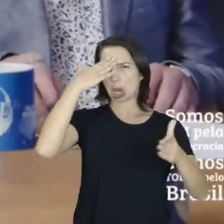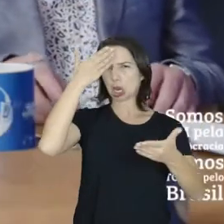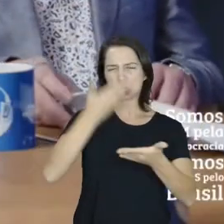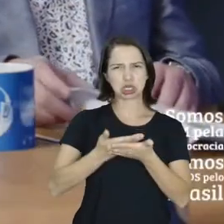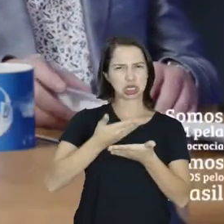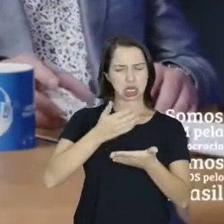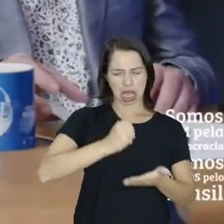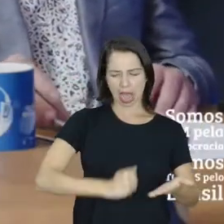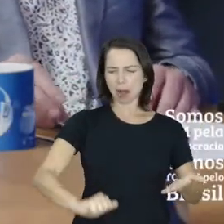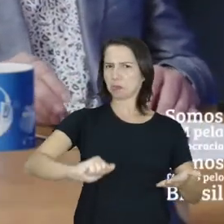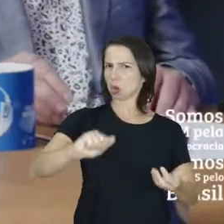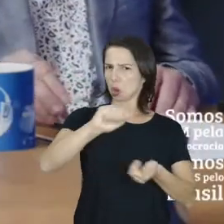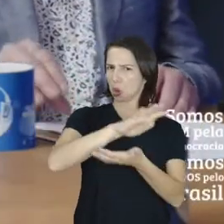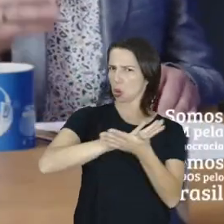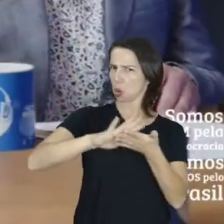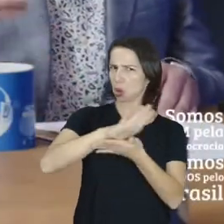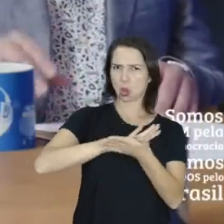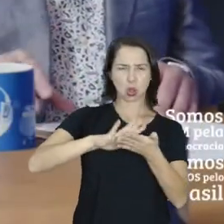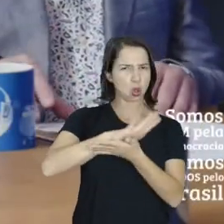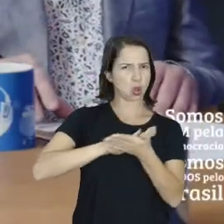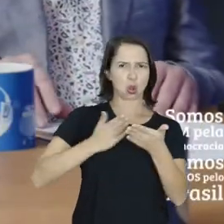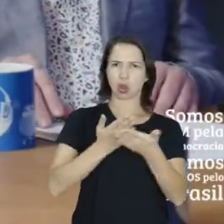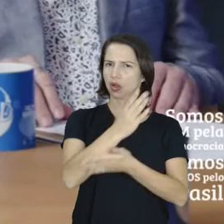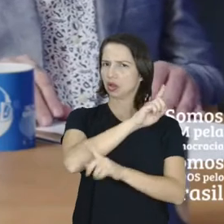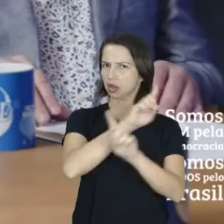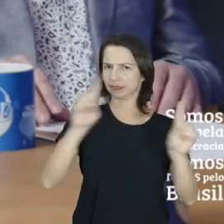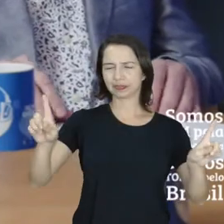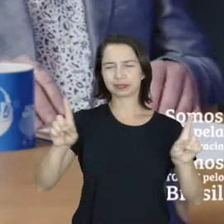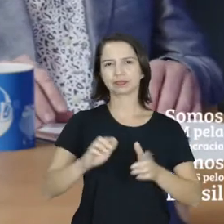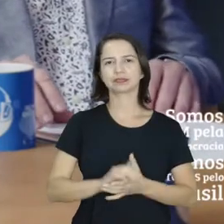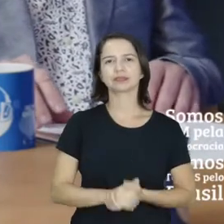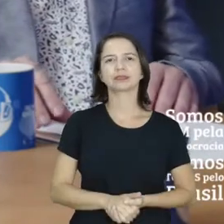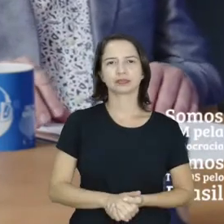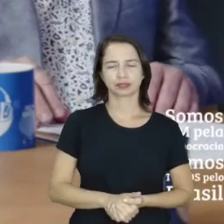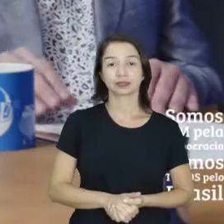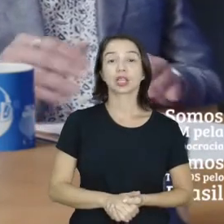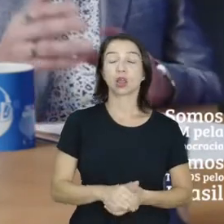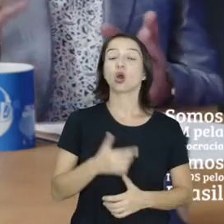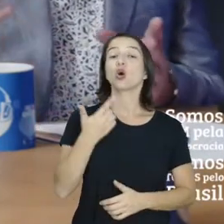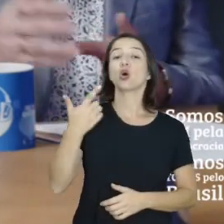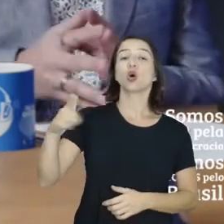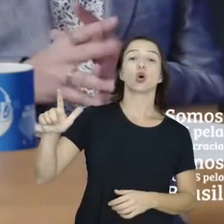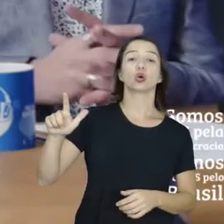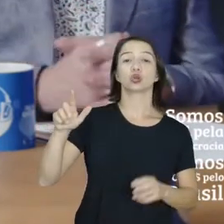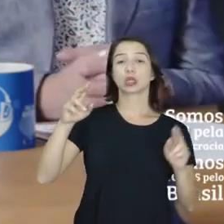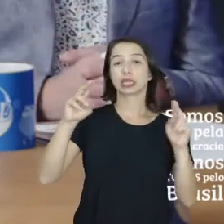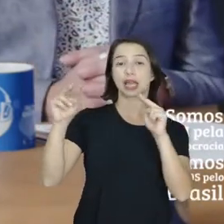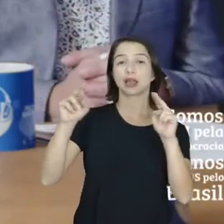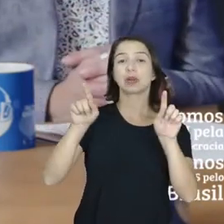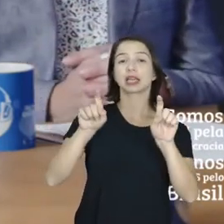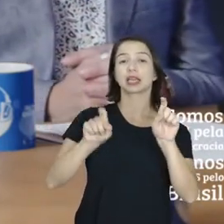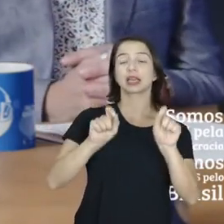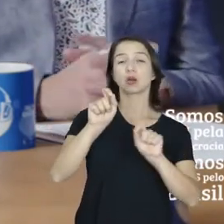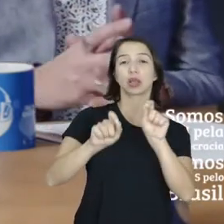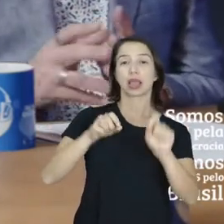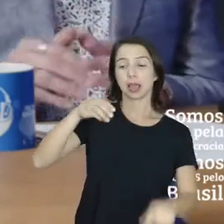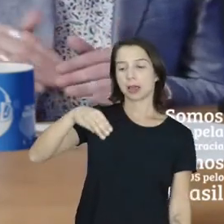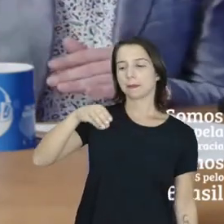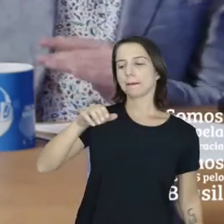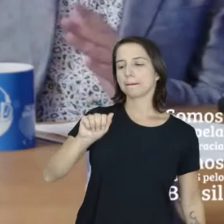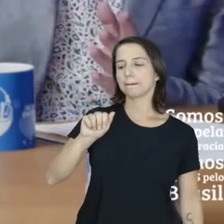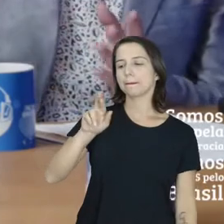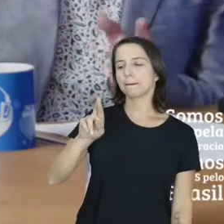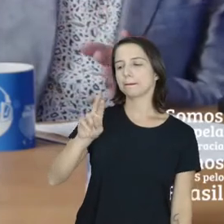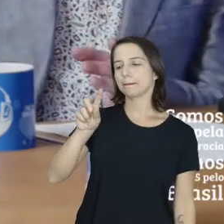aborto, outro fantasma que eles têm usado bastante é a história do marxismo cultural. E hoje um amigo postou no Twitter que